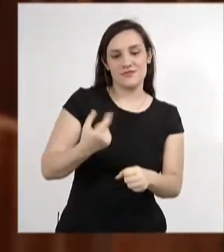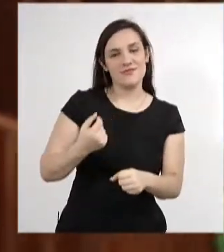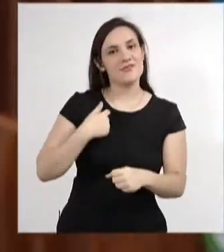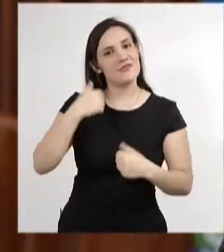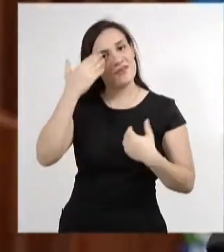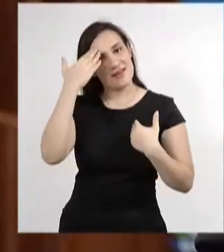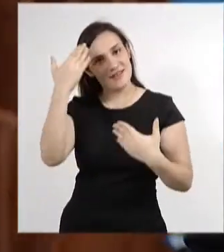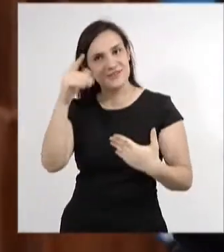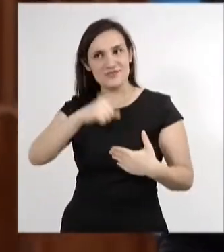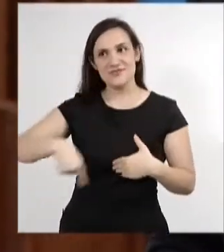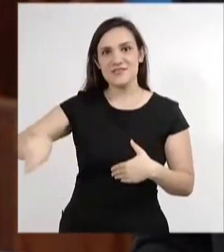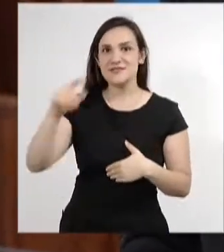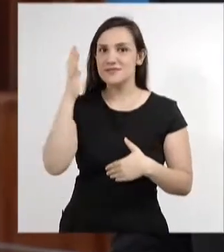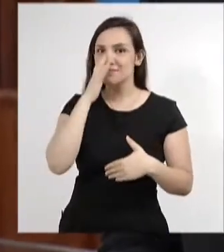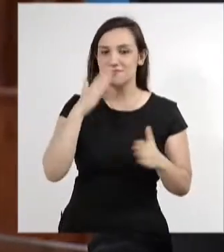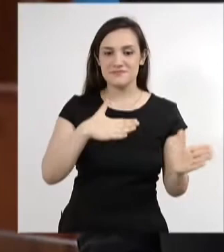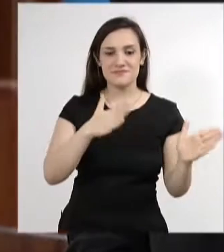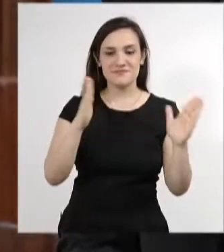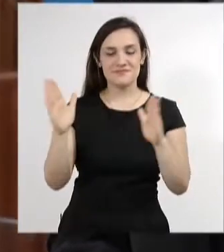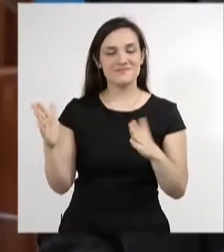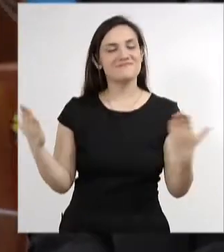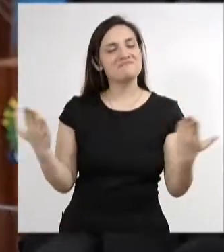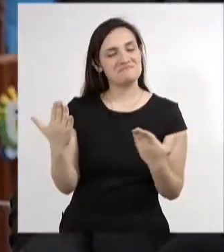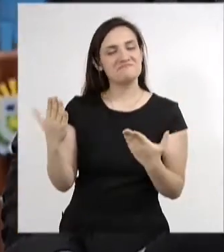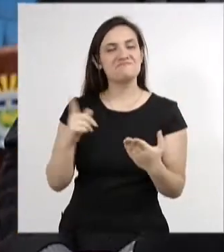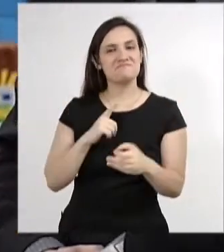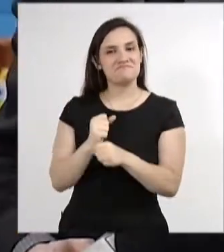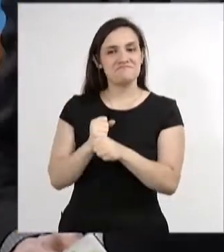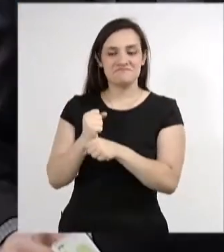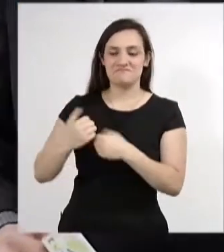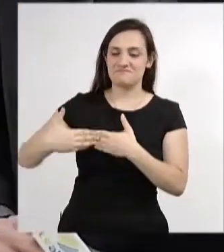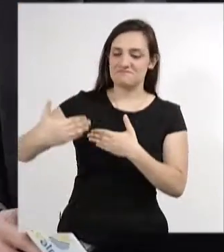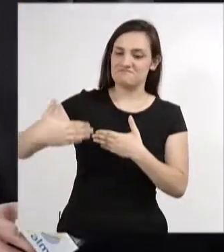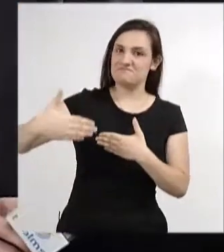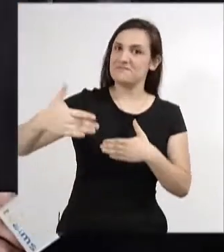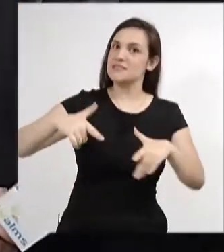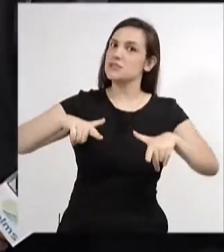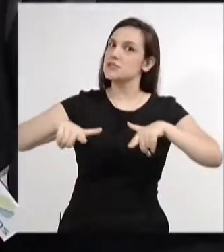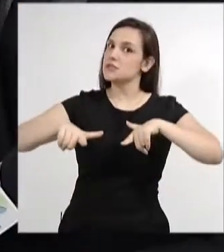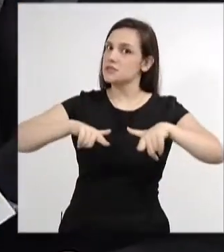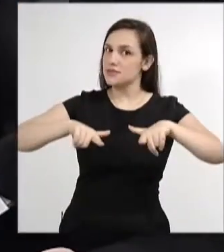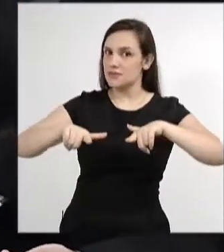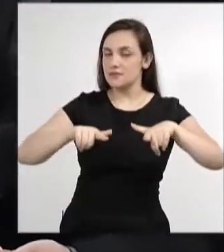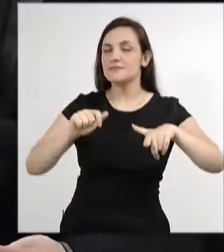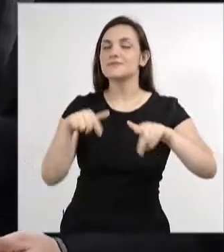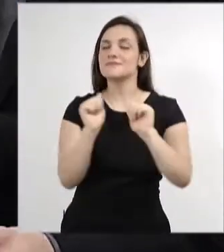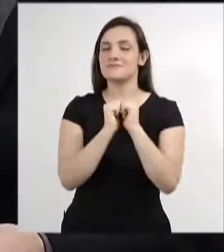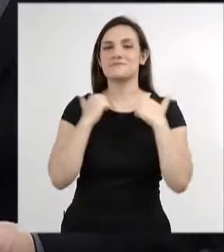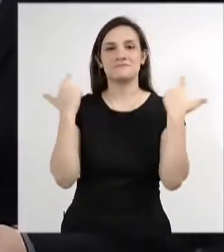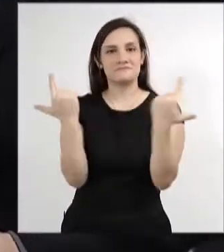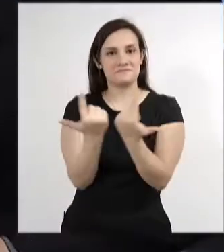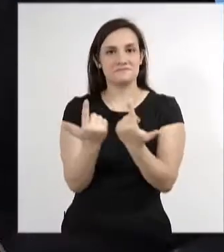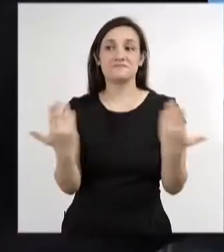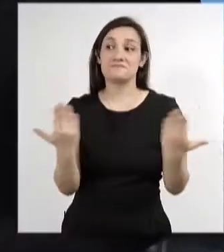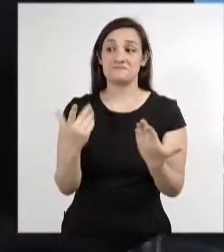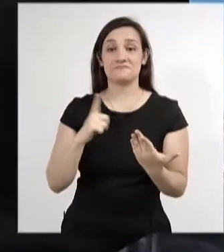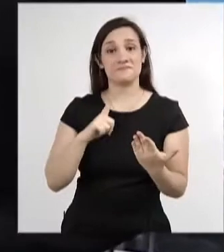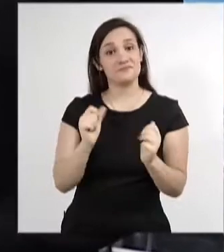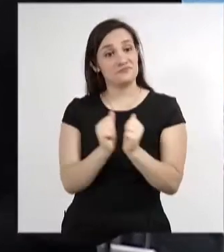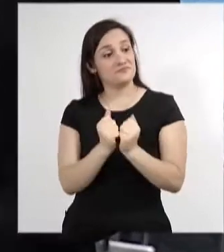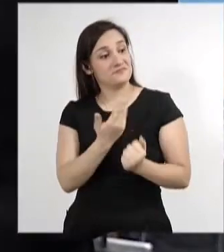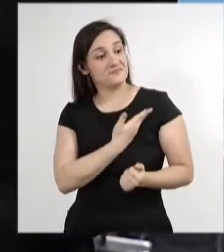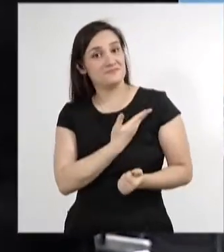audiência de hoje e aí que teremos um ano de muito trabalho aqui na Assembleia Legislativa. E ao meu lado,